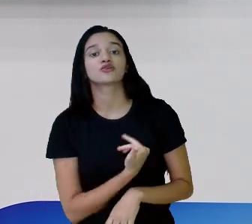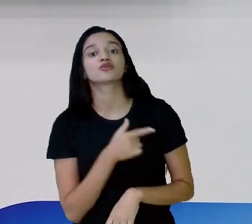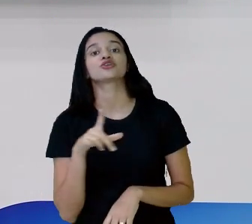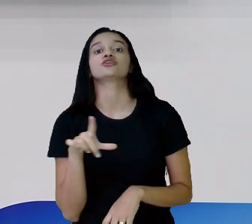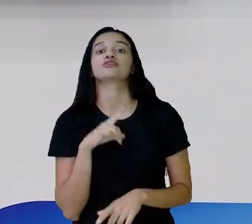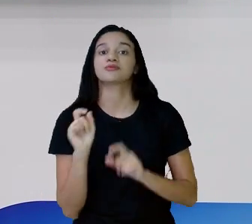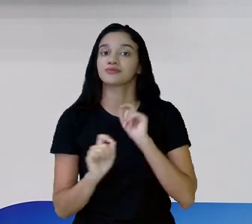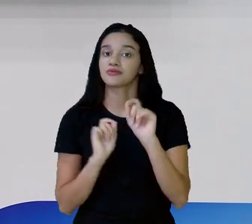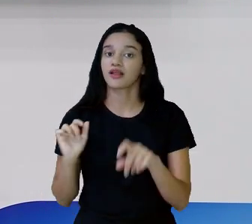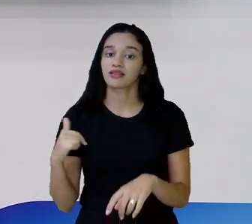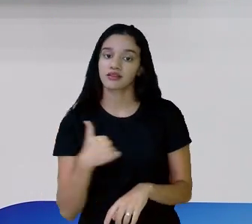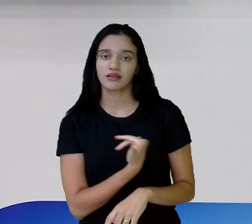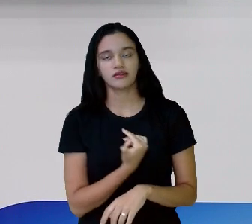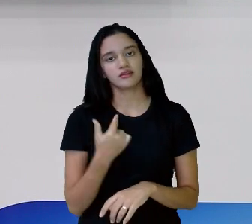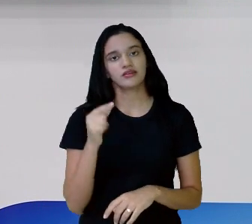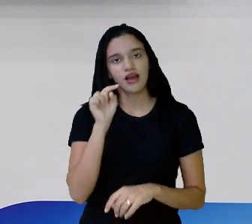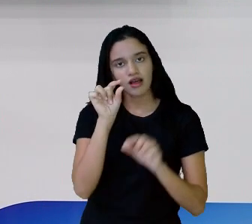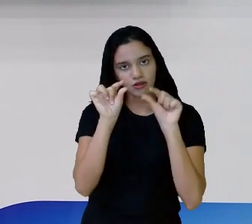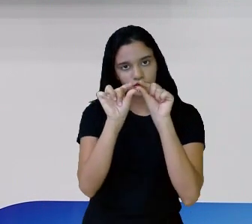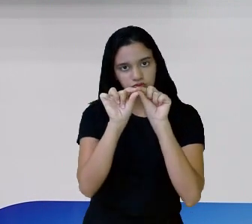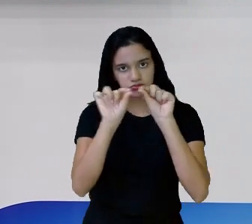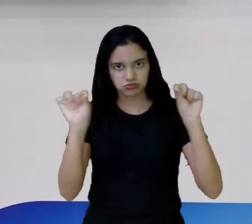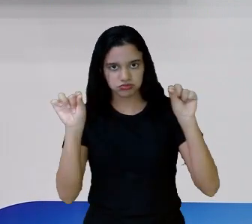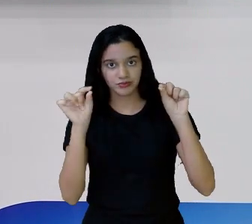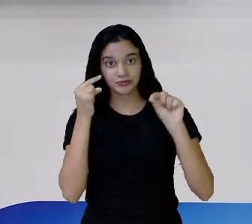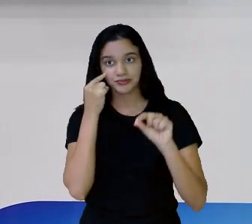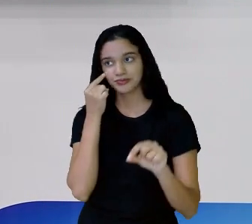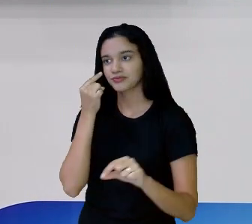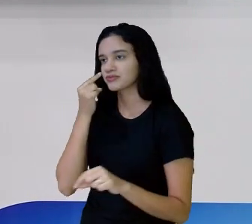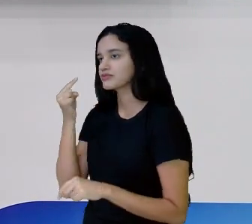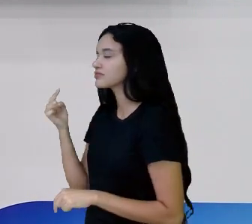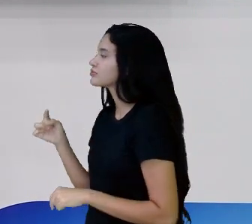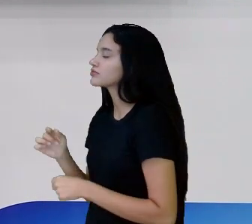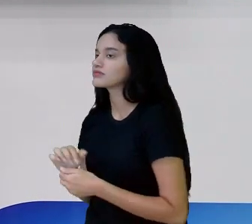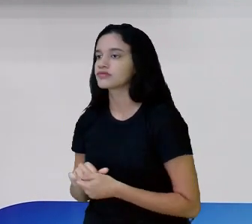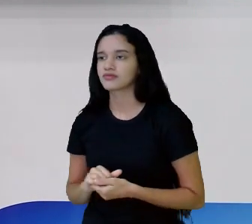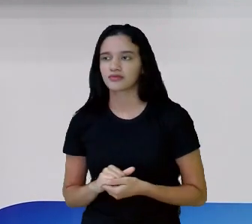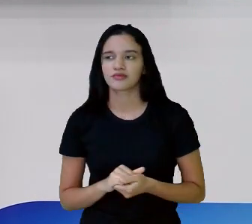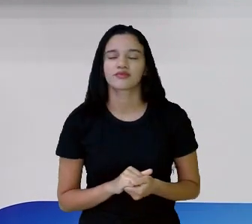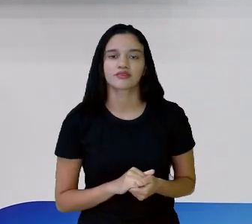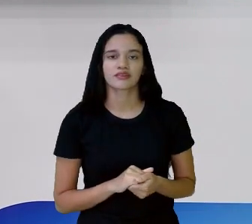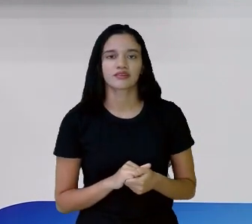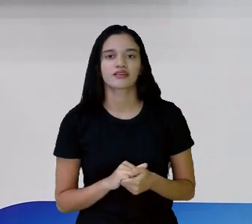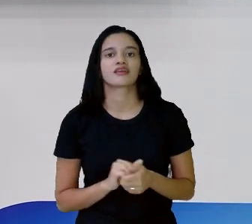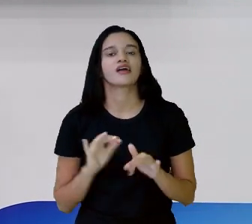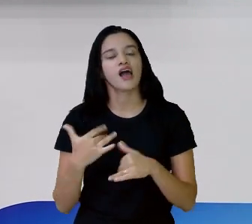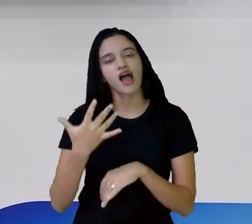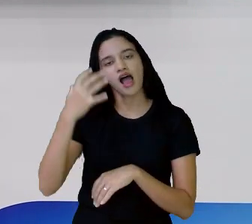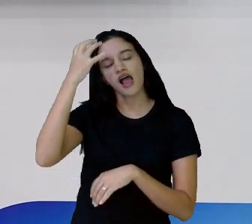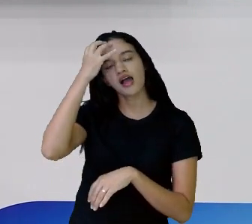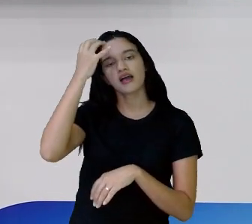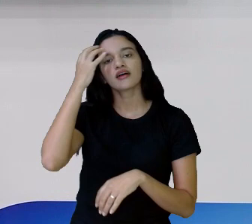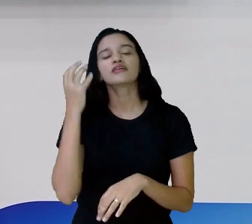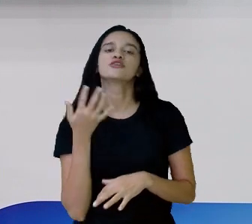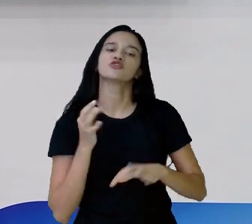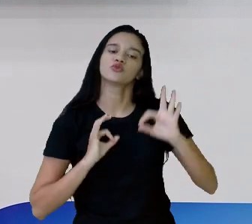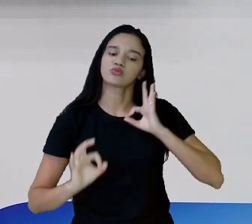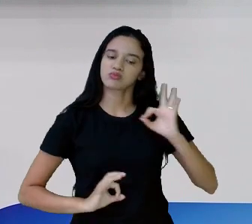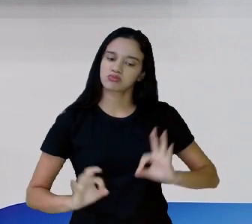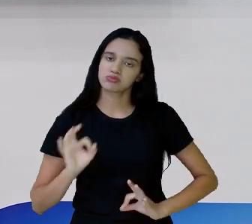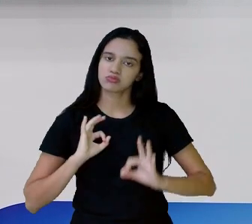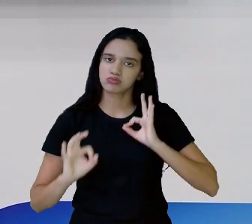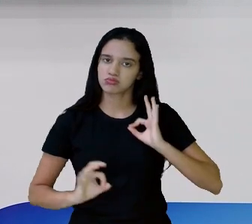aí o nosso travessão. Olha aí, eles falam, os alunos falando. A rainha das onças contou mais,